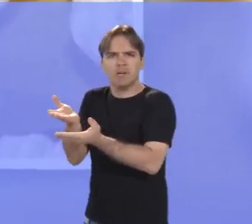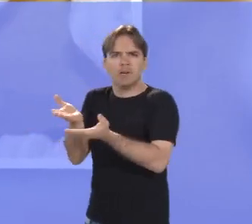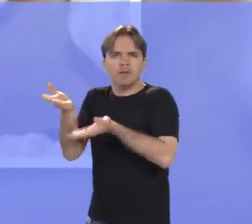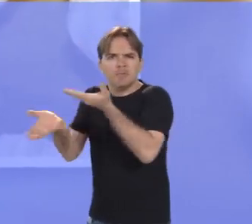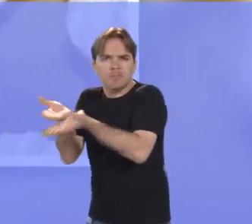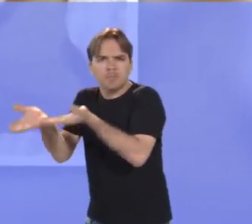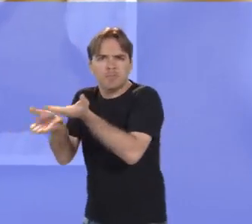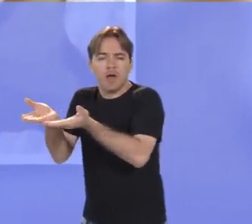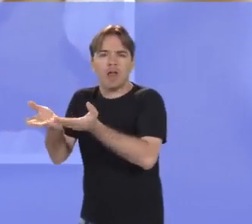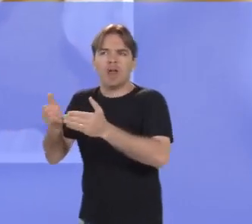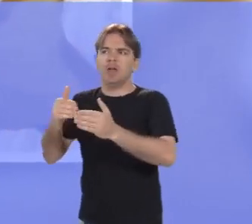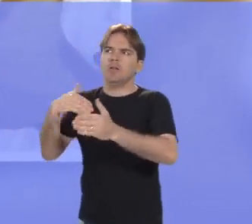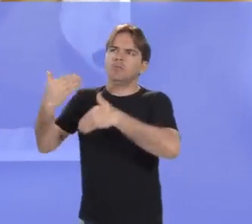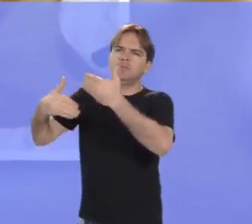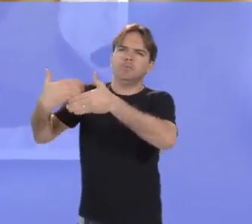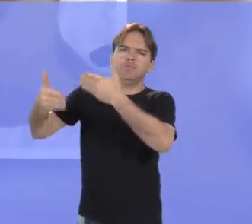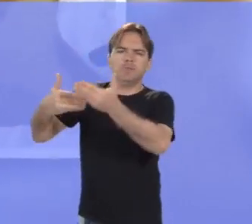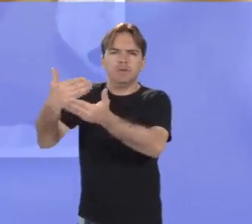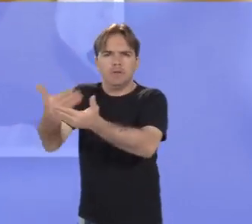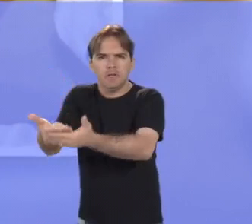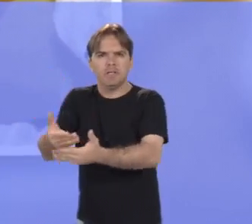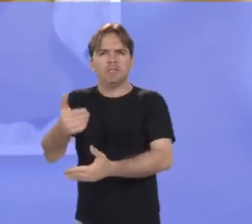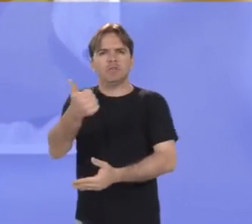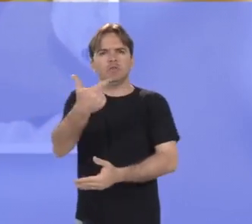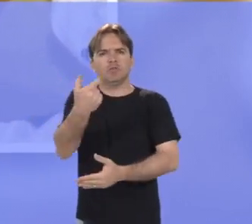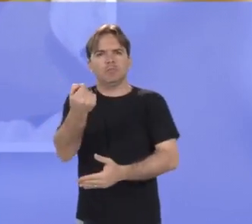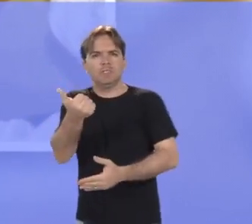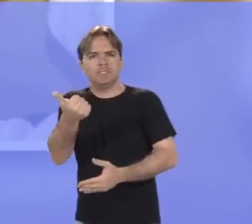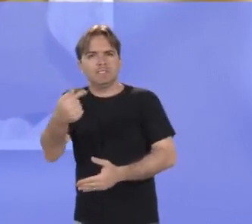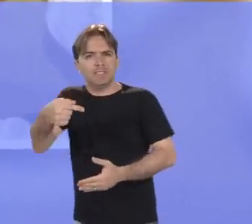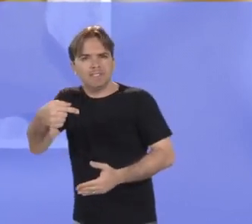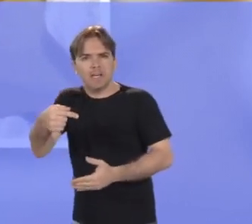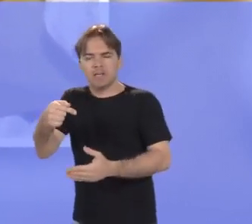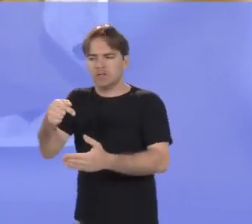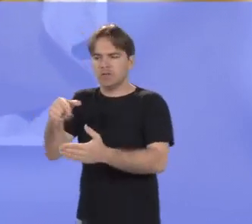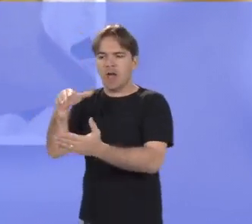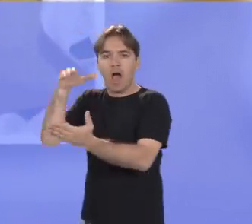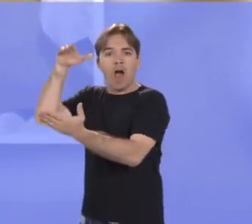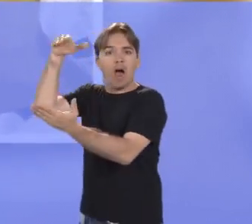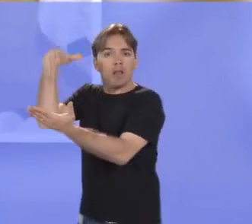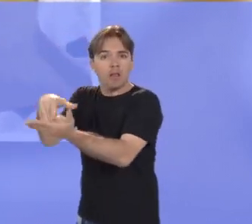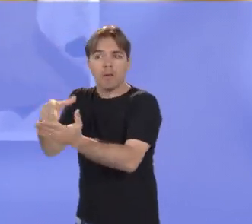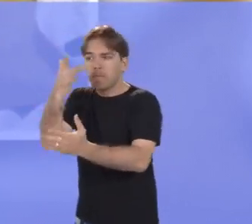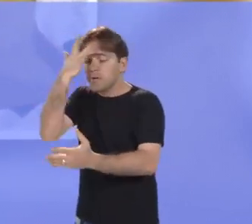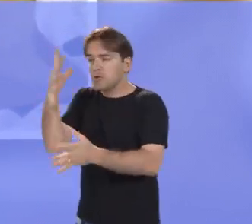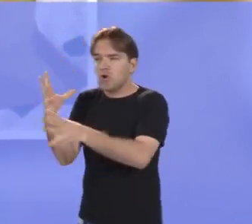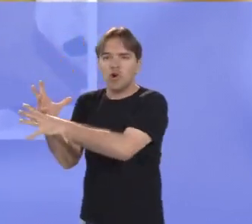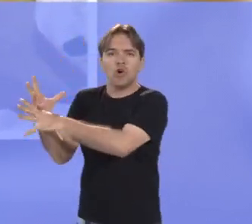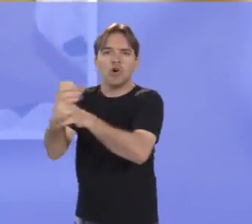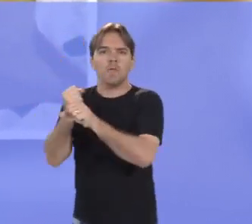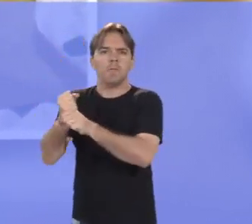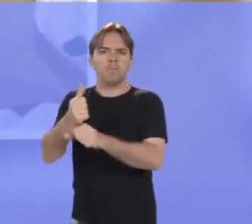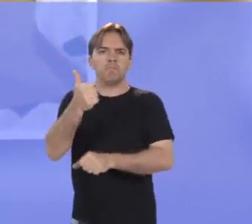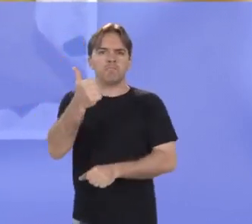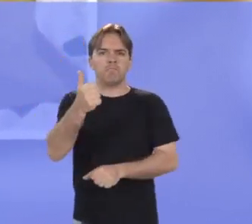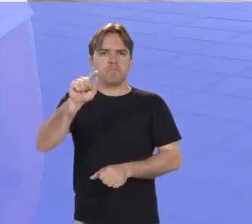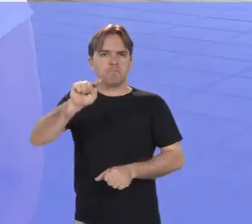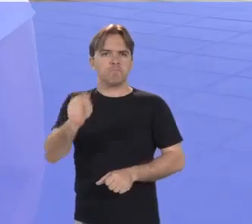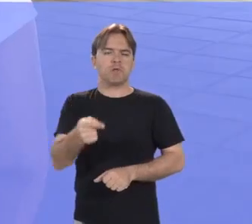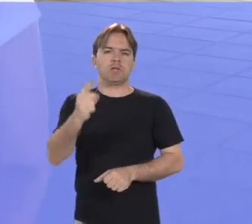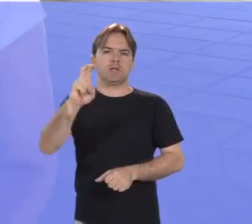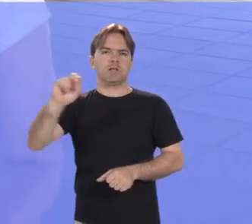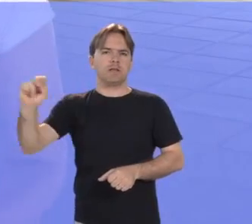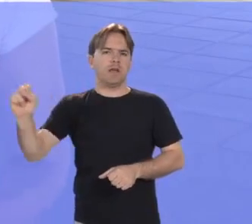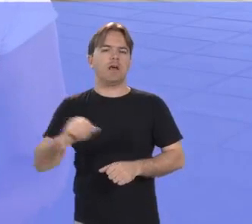de 2017 nós concluímos para atingir um número de praticamente 1.500 pessoas atendidas.